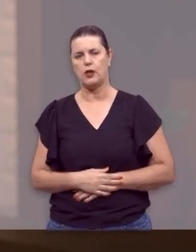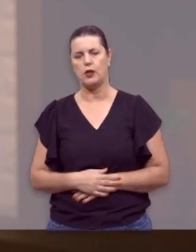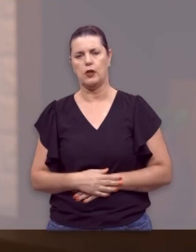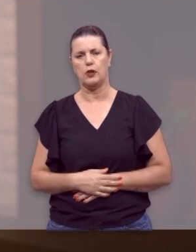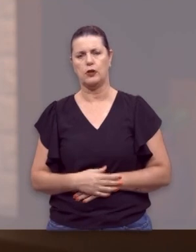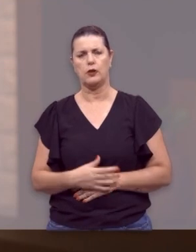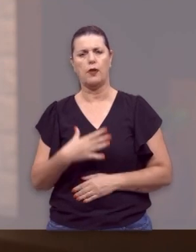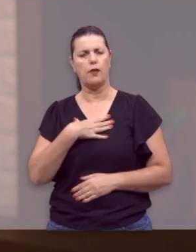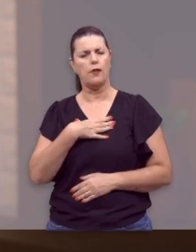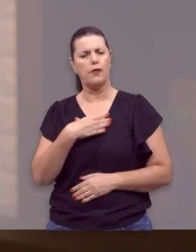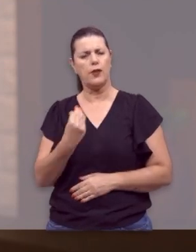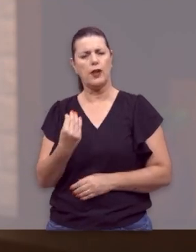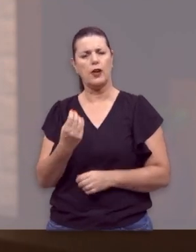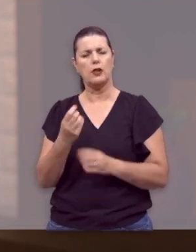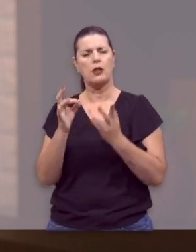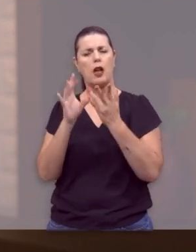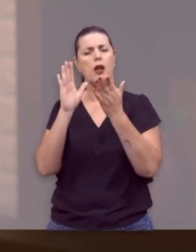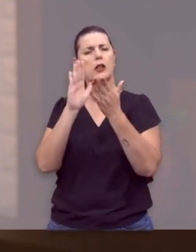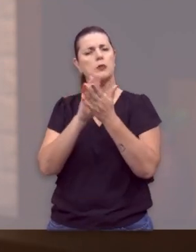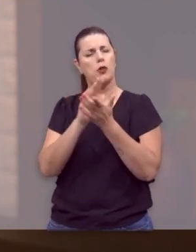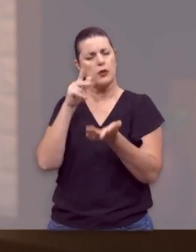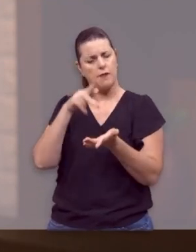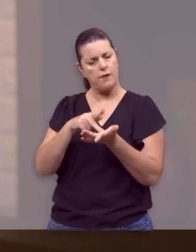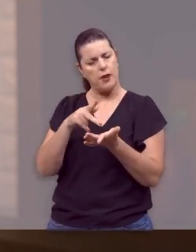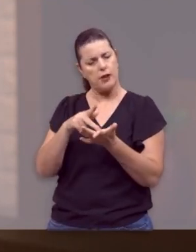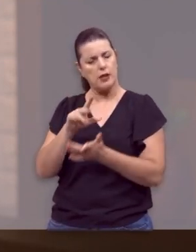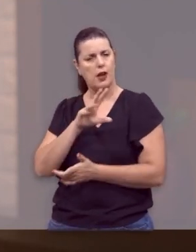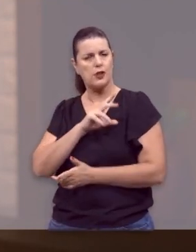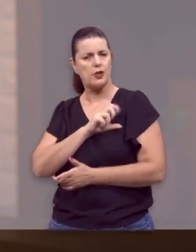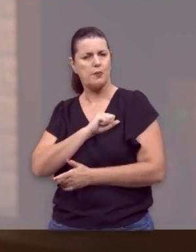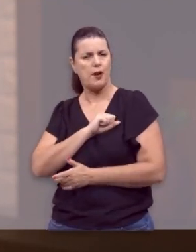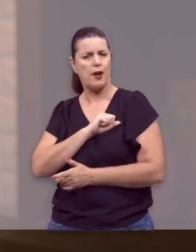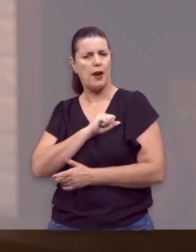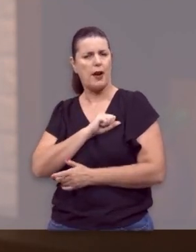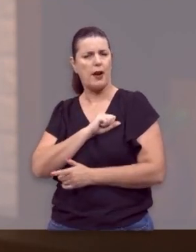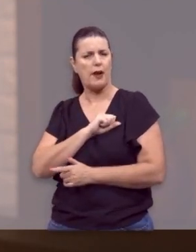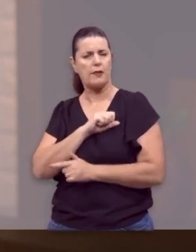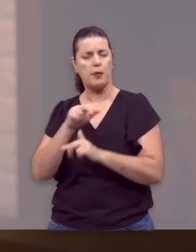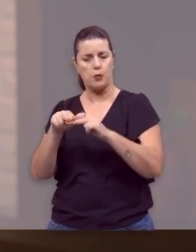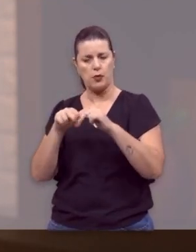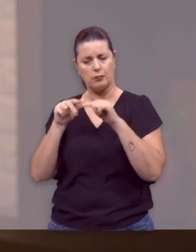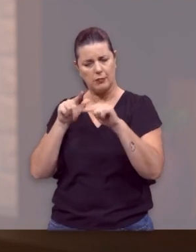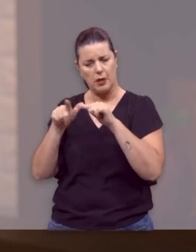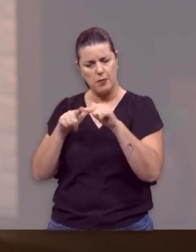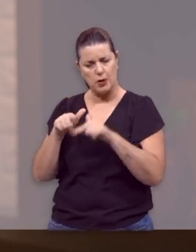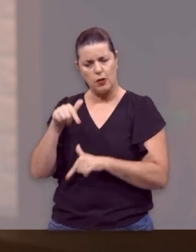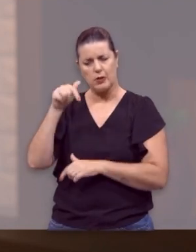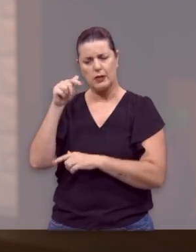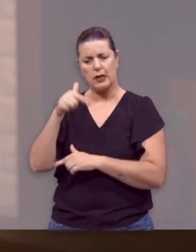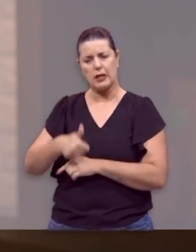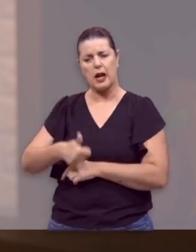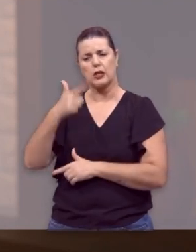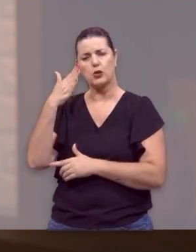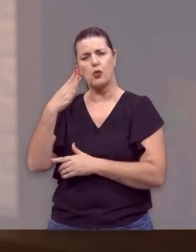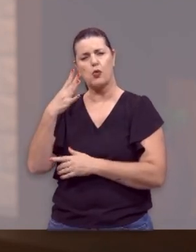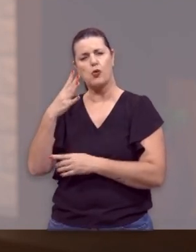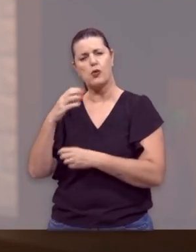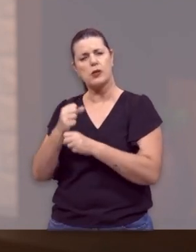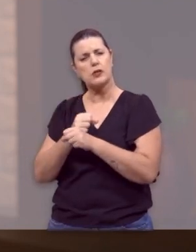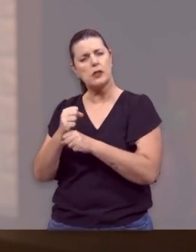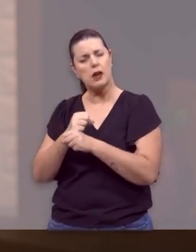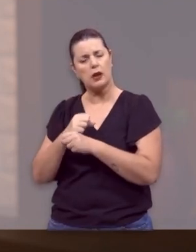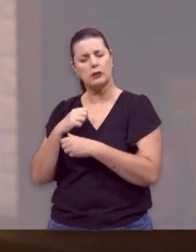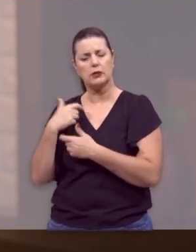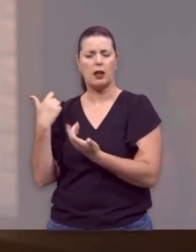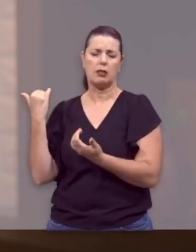da esposa, a quem ele de fato amava, e pela qual trabalhou, mas foi traído pelo sogro, e